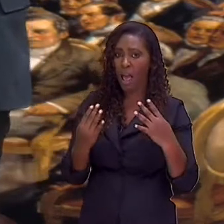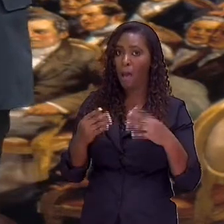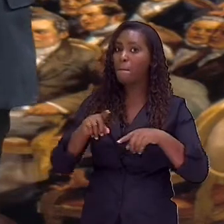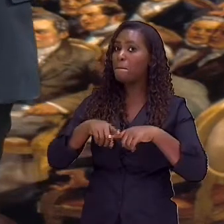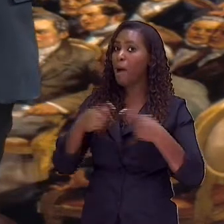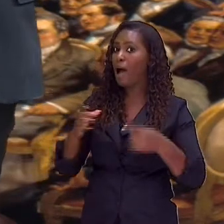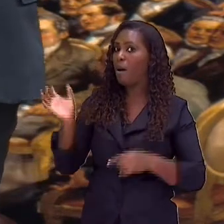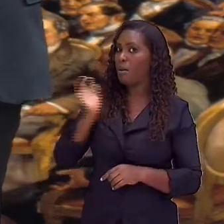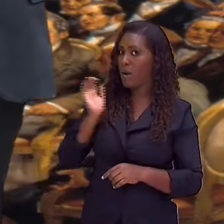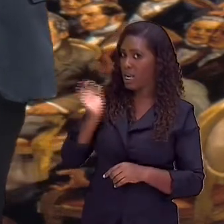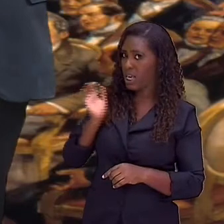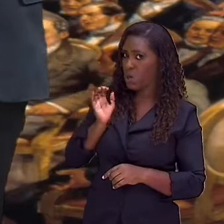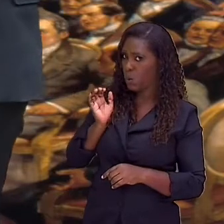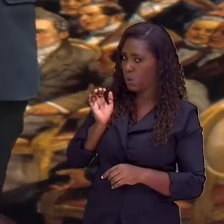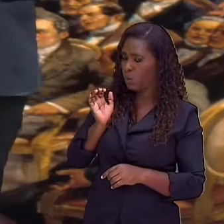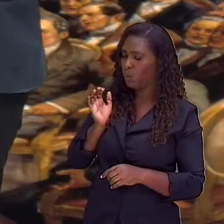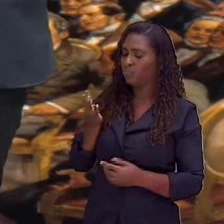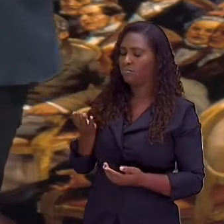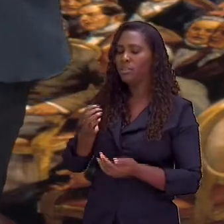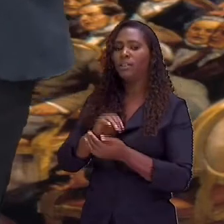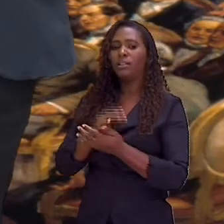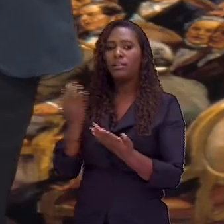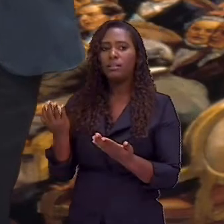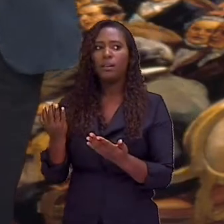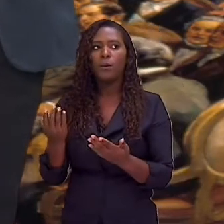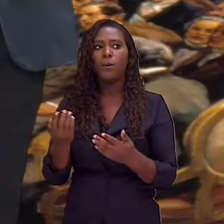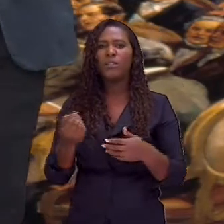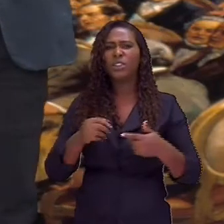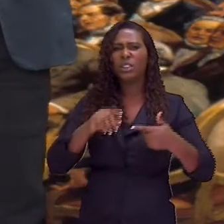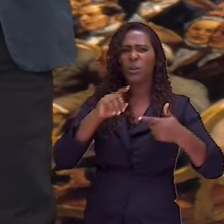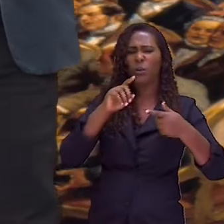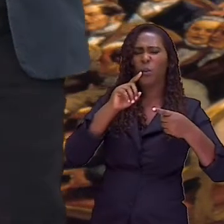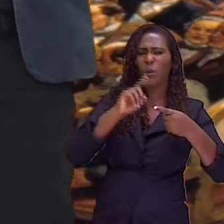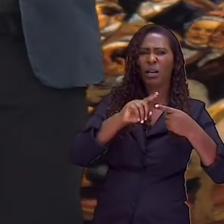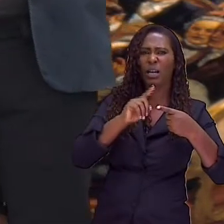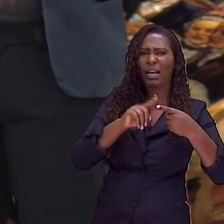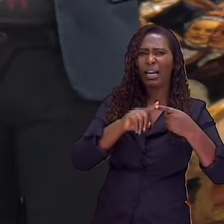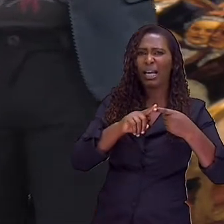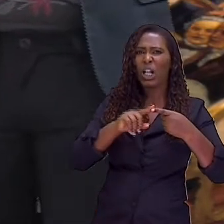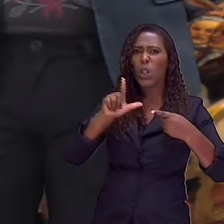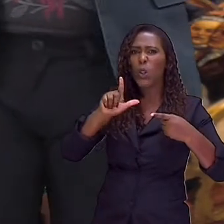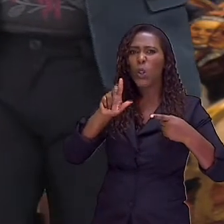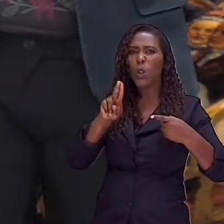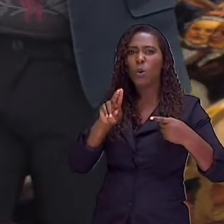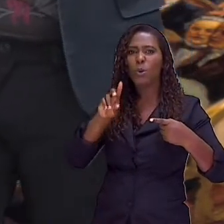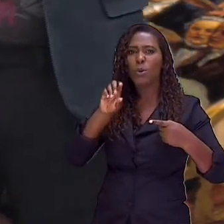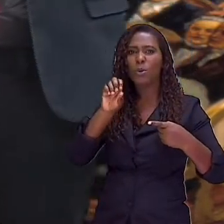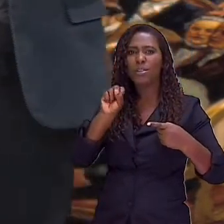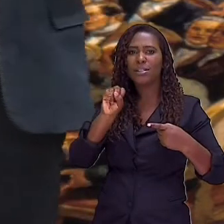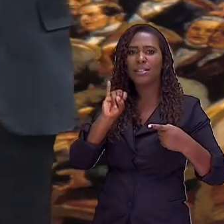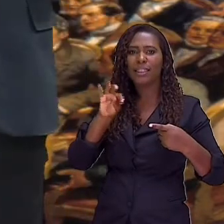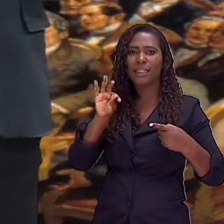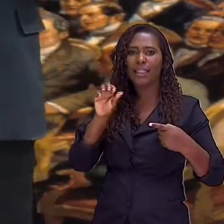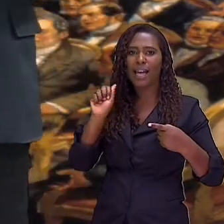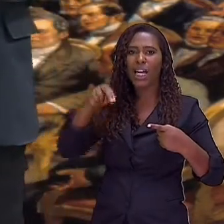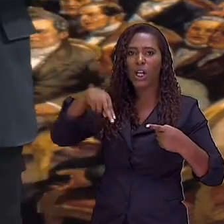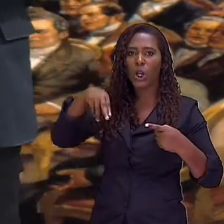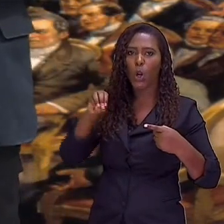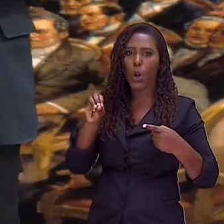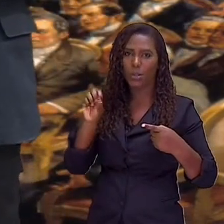centralizada, pouca autonomia provincial, ou seja, dos estados, e a manutenção de seus privilégios econômicos